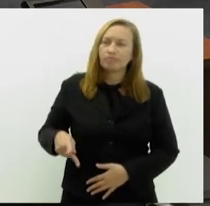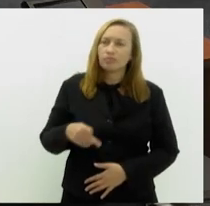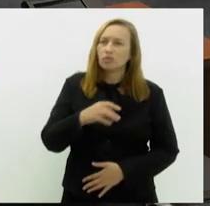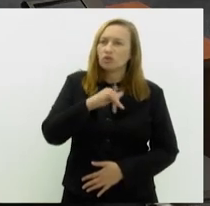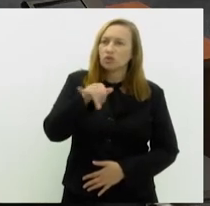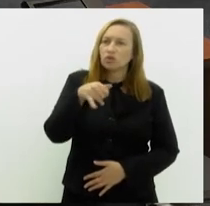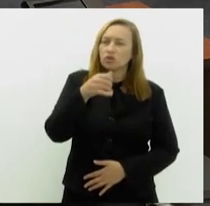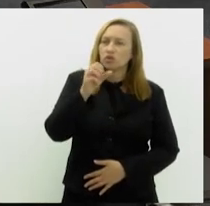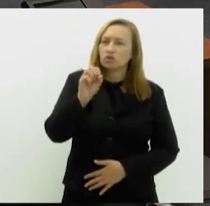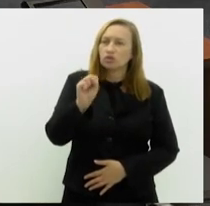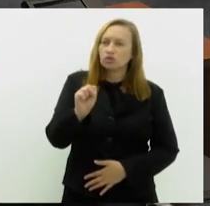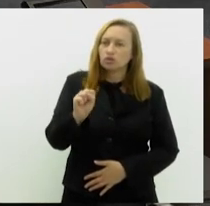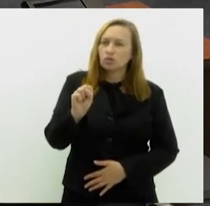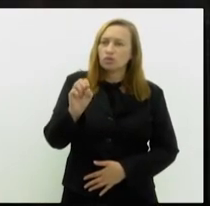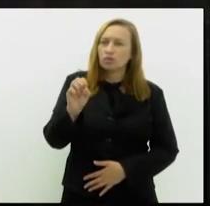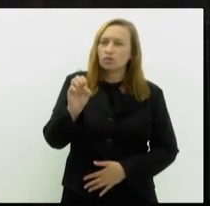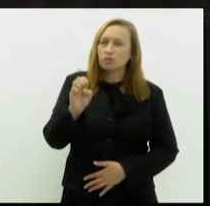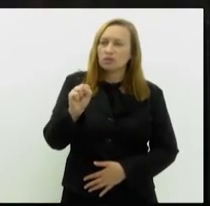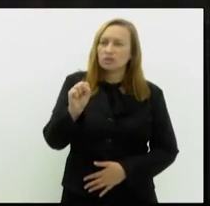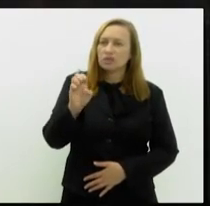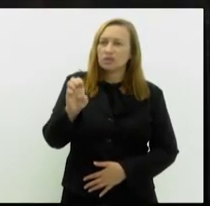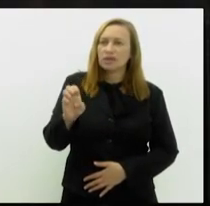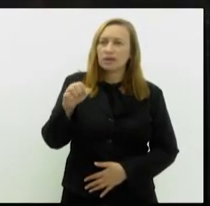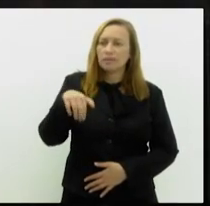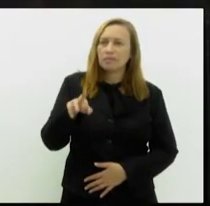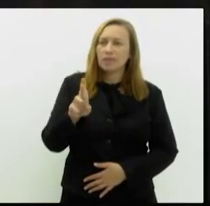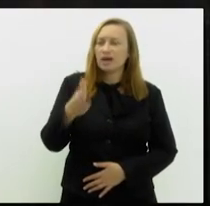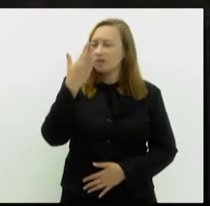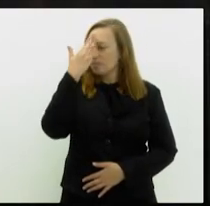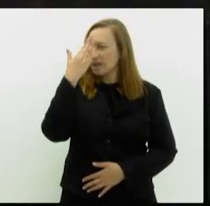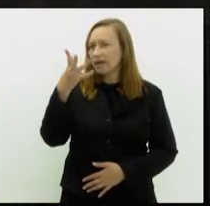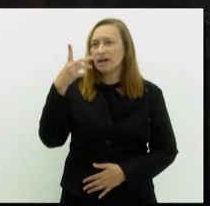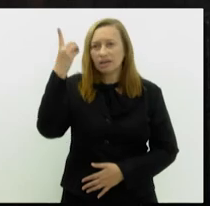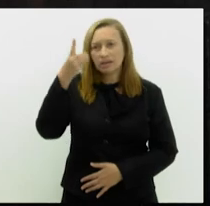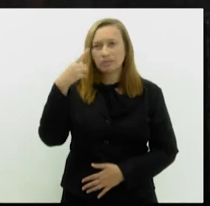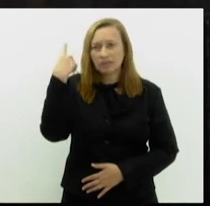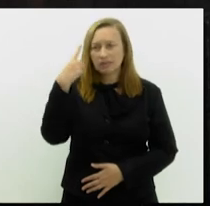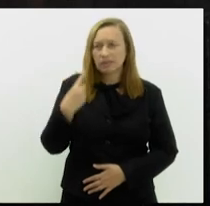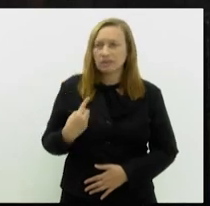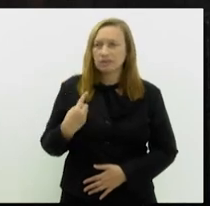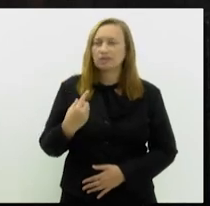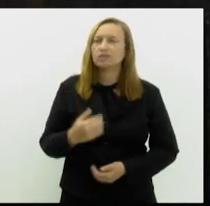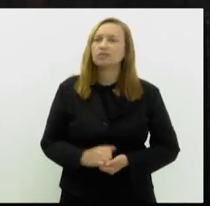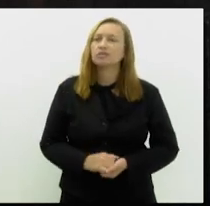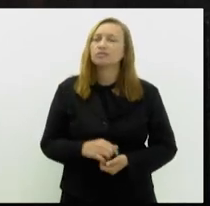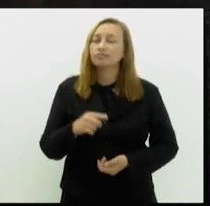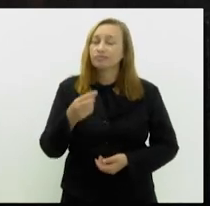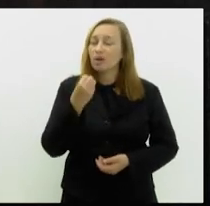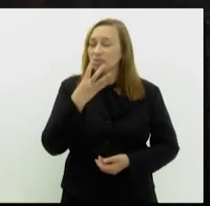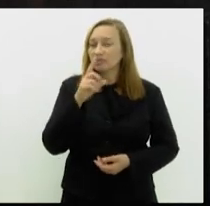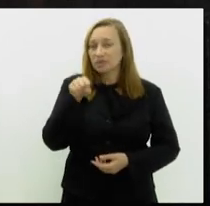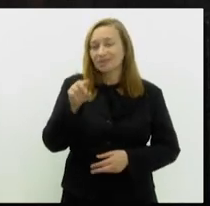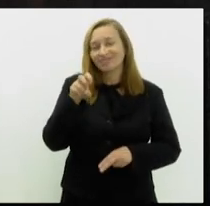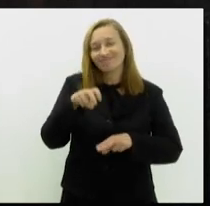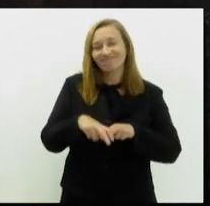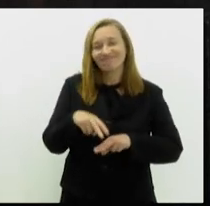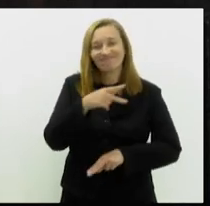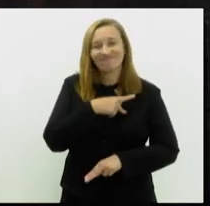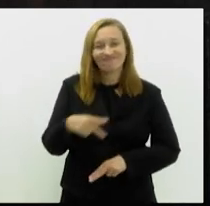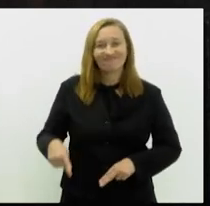Josemar. Obrigado, deputada Dani Monteiro. É uma honra ter você presidindo essa, Vossa